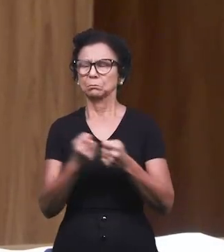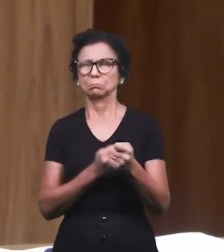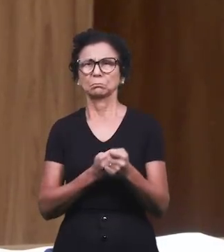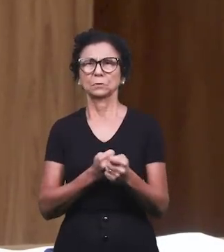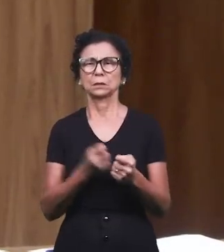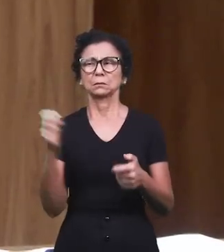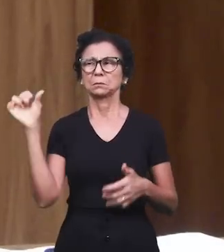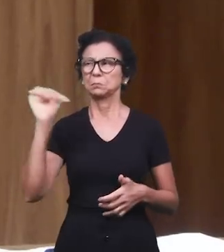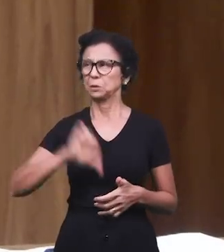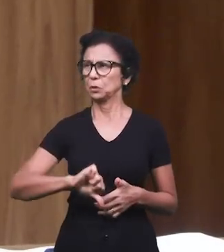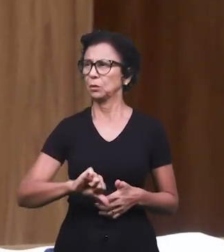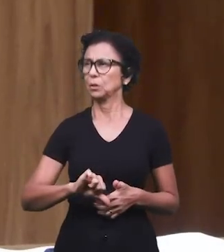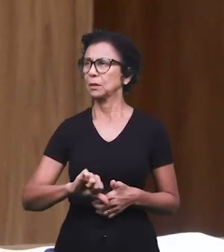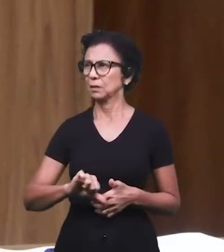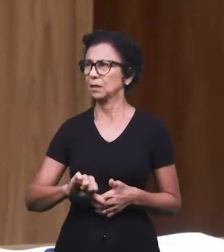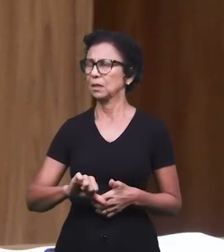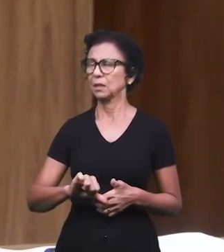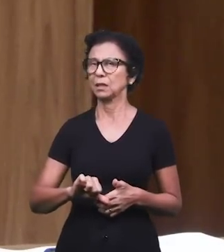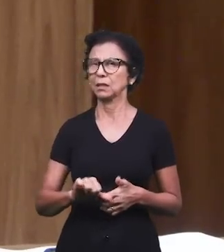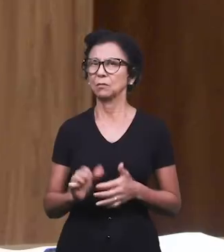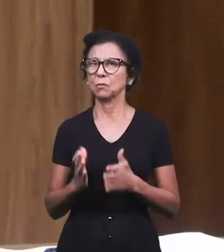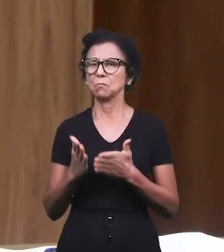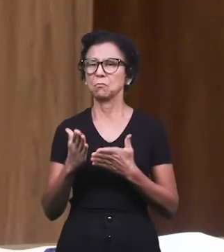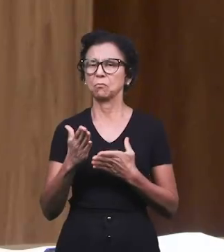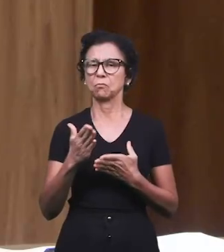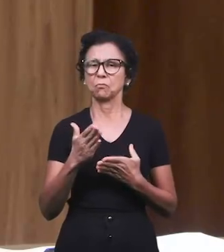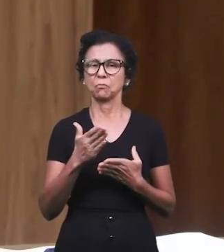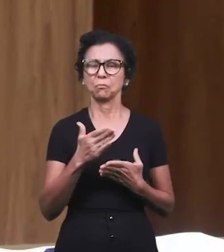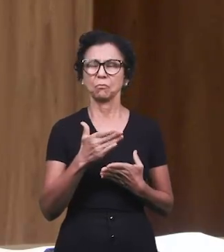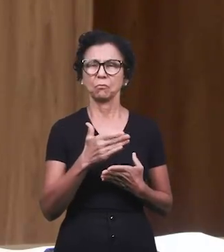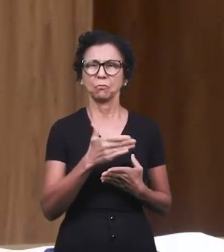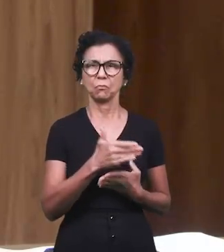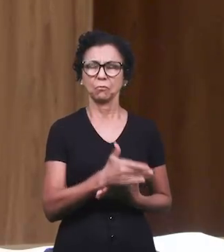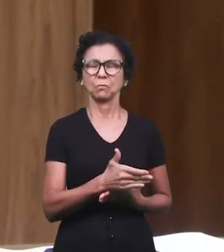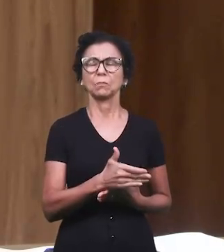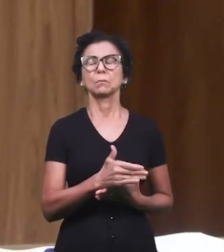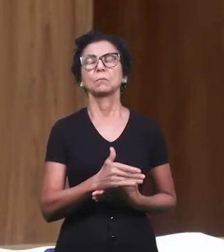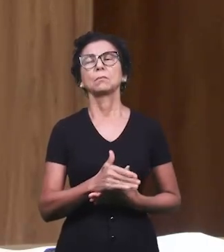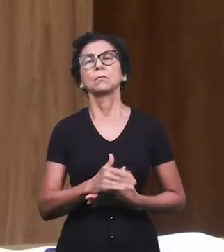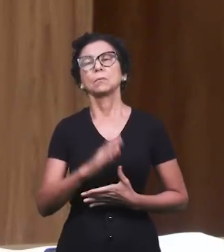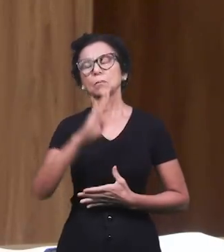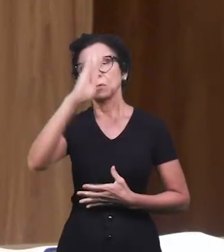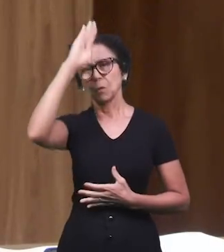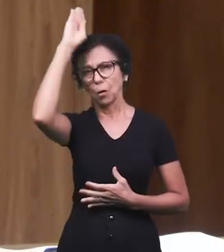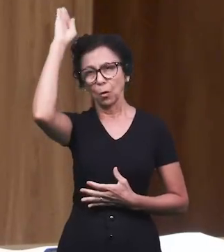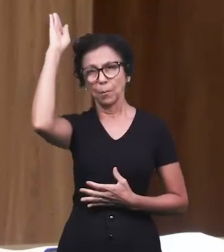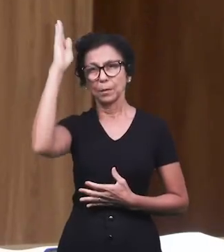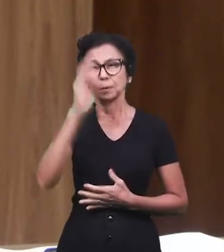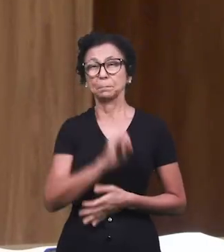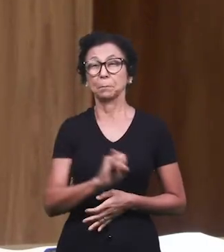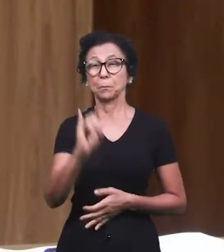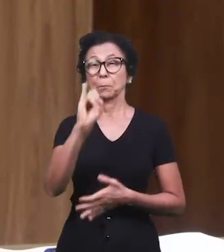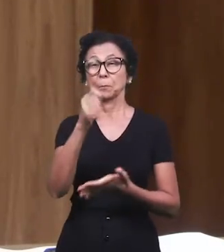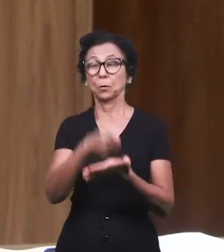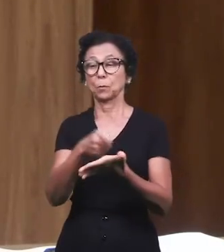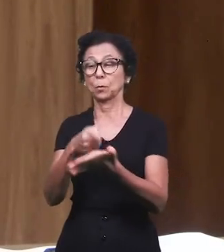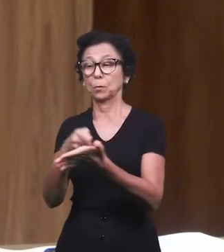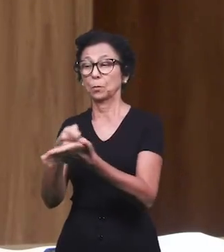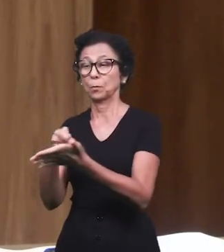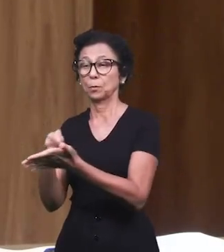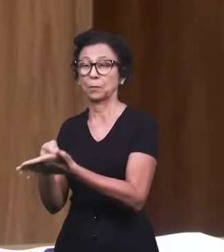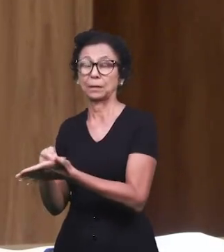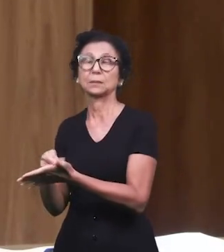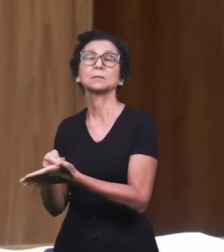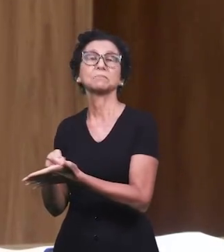exatamente isso, Porcelão, mas o crescimento, a questão da crise econômica que o Império viveu, cobrava muito imposto, né? Sim. Mas